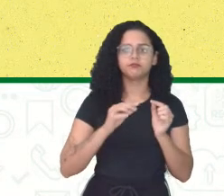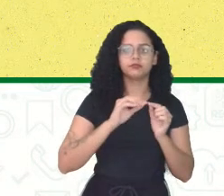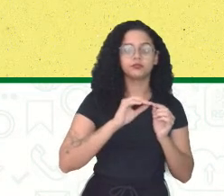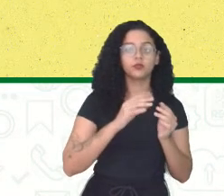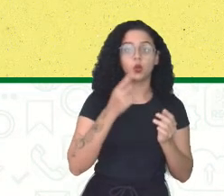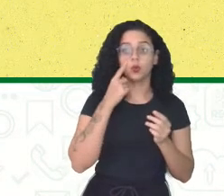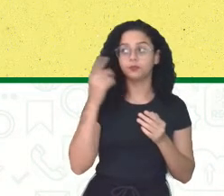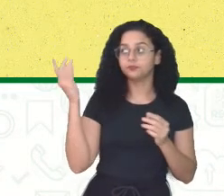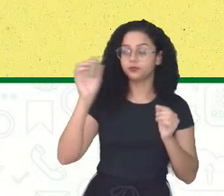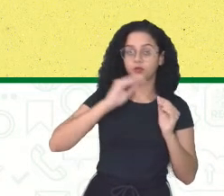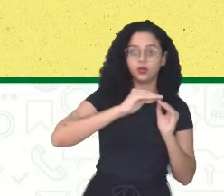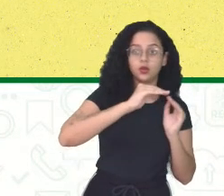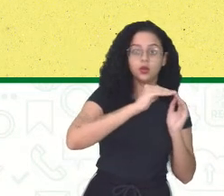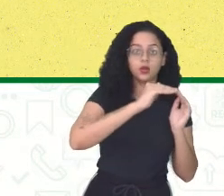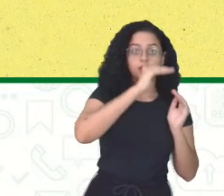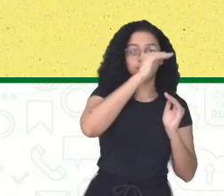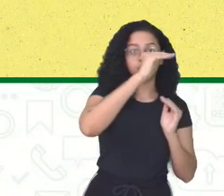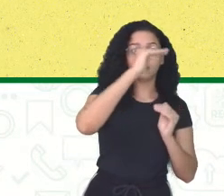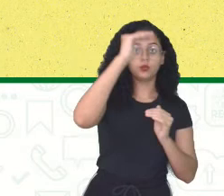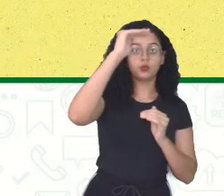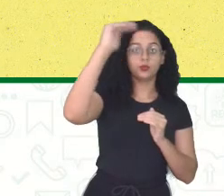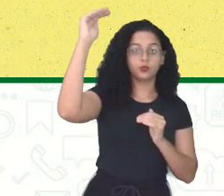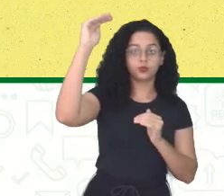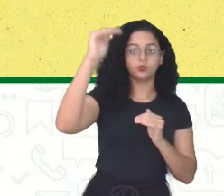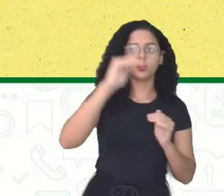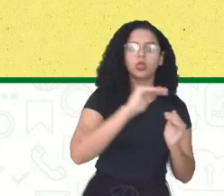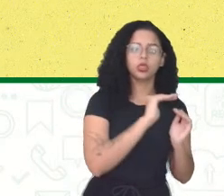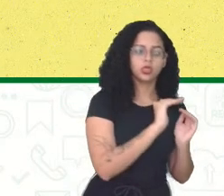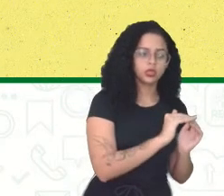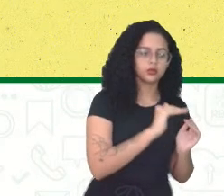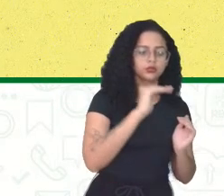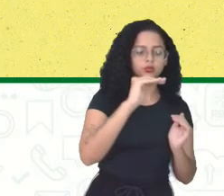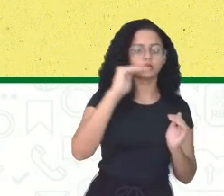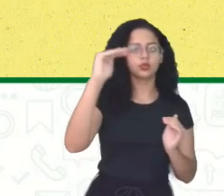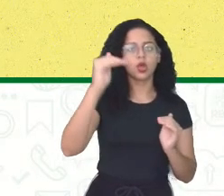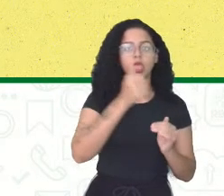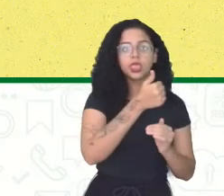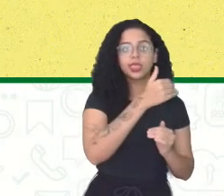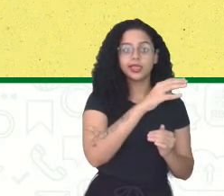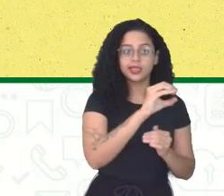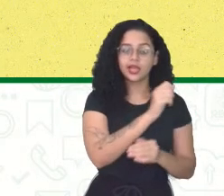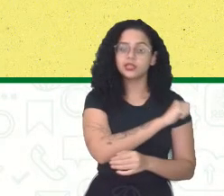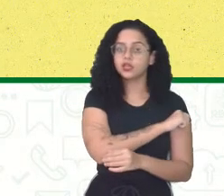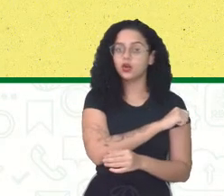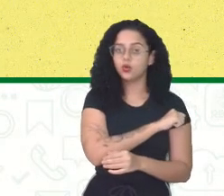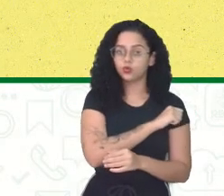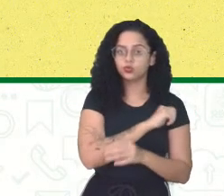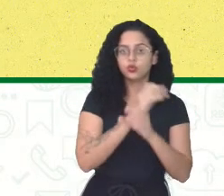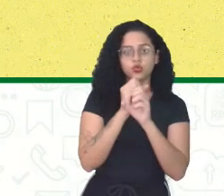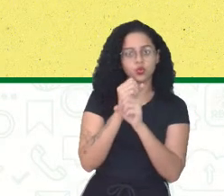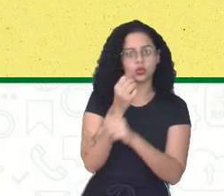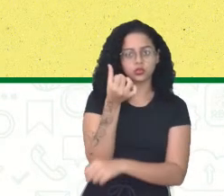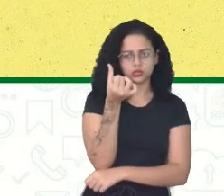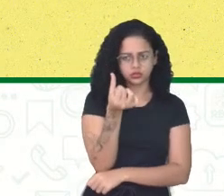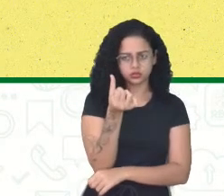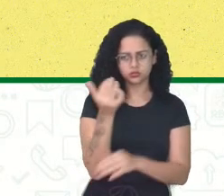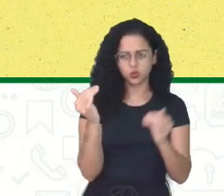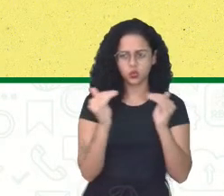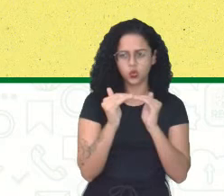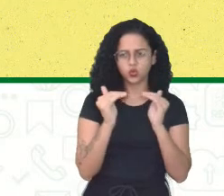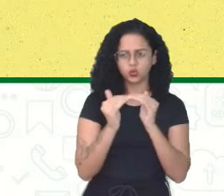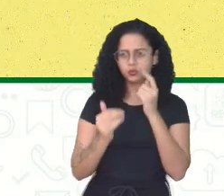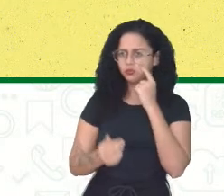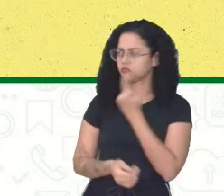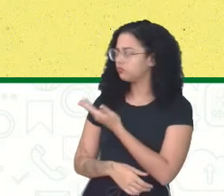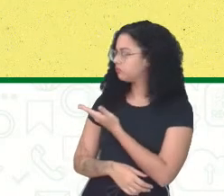das barras, que 10 alunos tiraram 6, concordam? Você